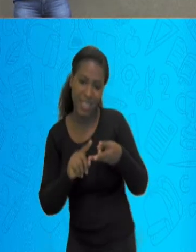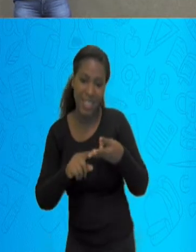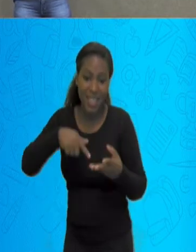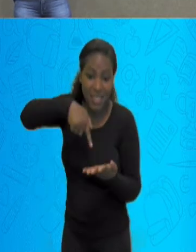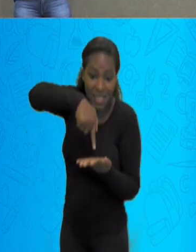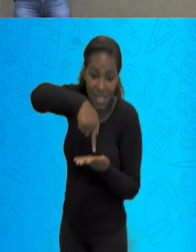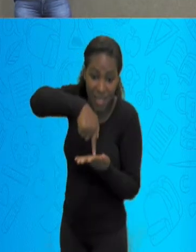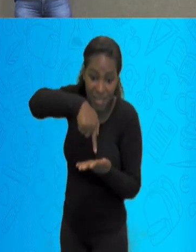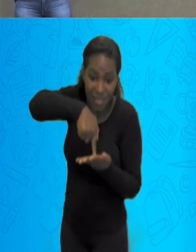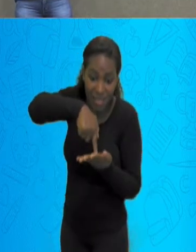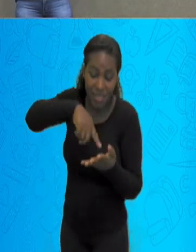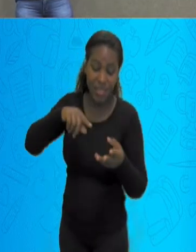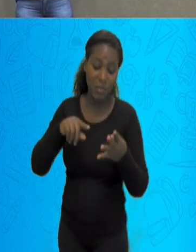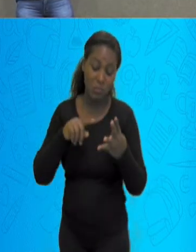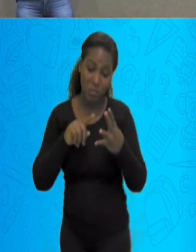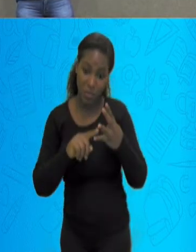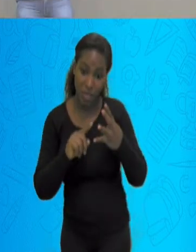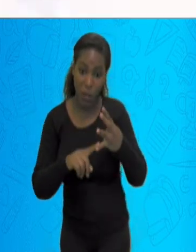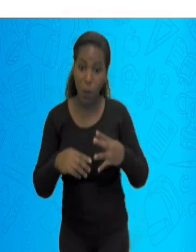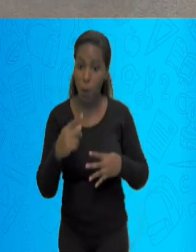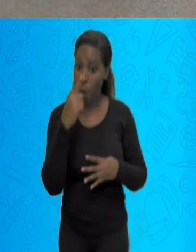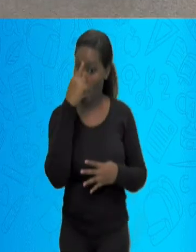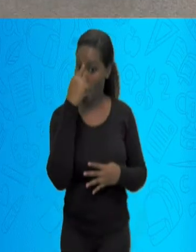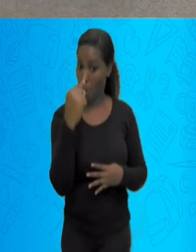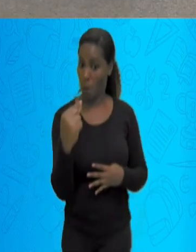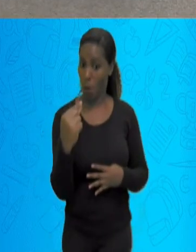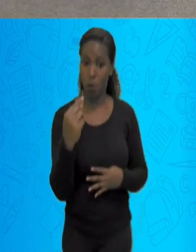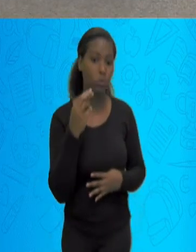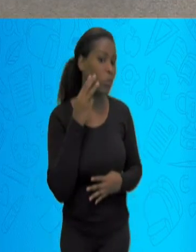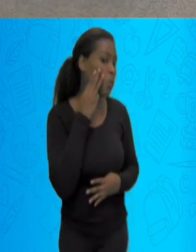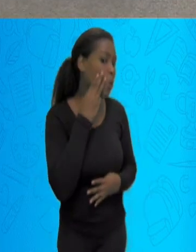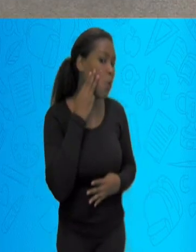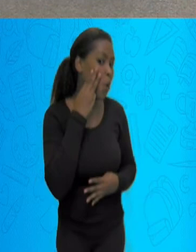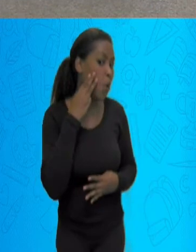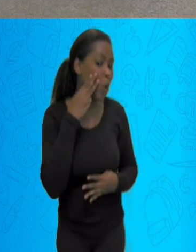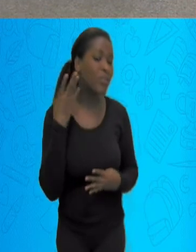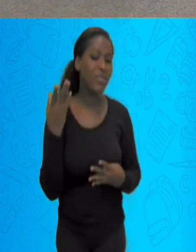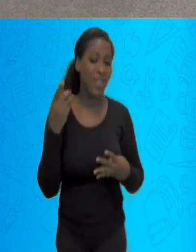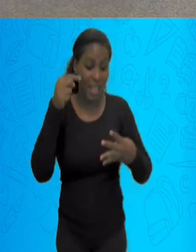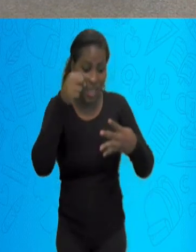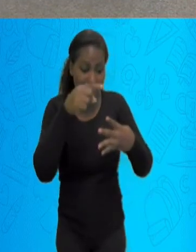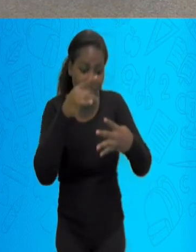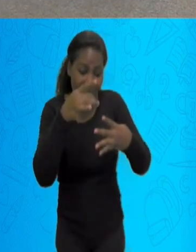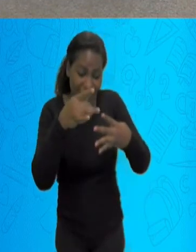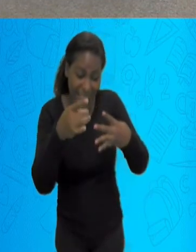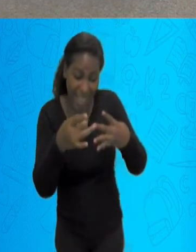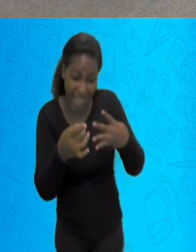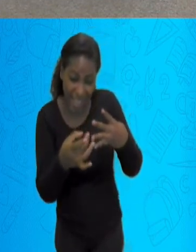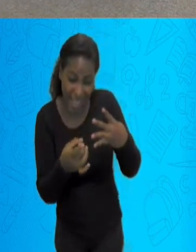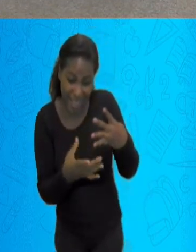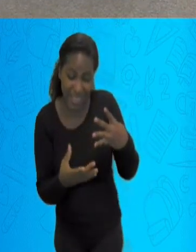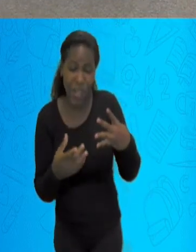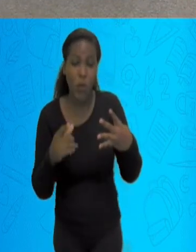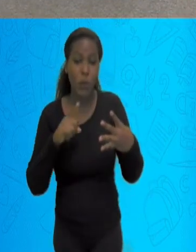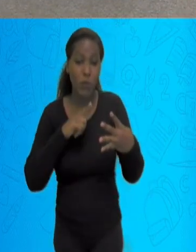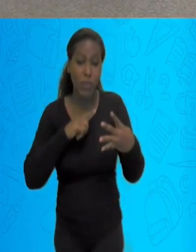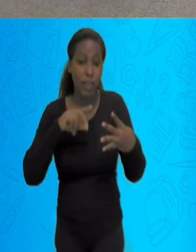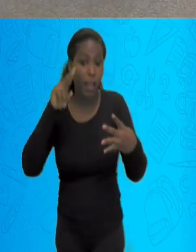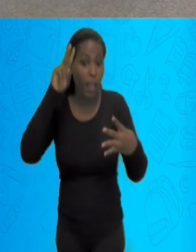E cada um tem a sua lenda, a sua própria história. Então vamos falar da lenda